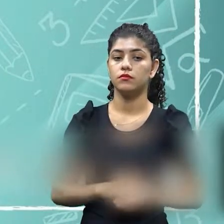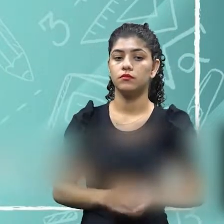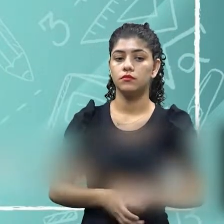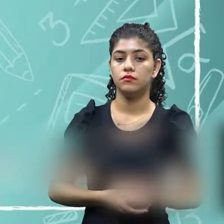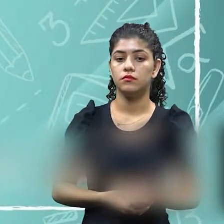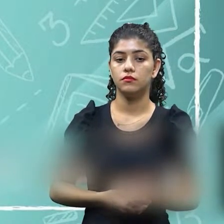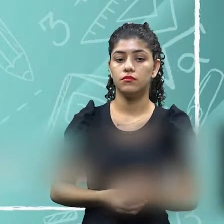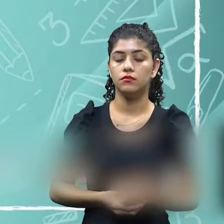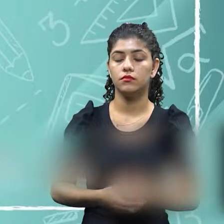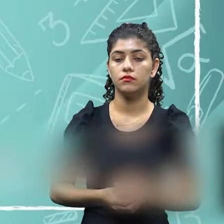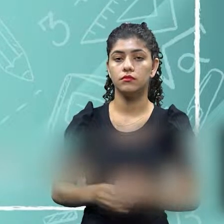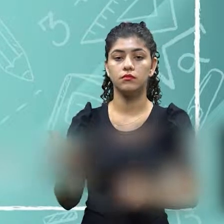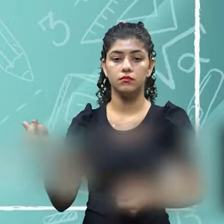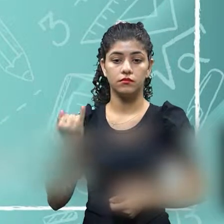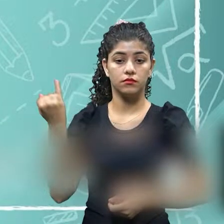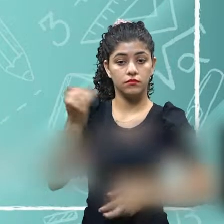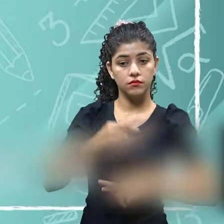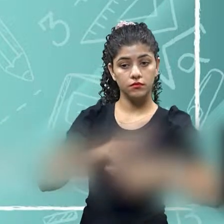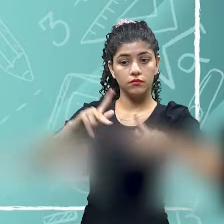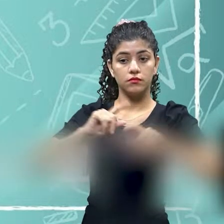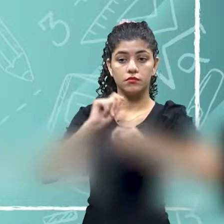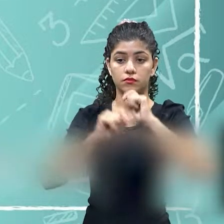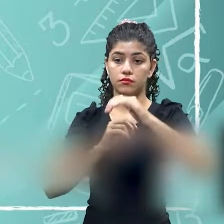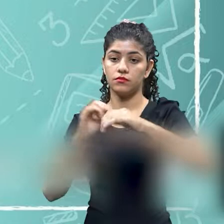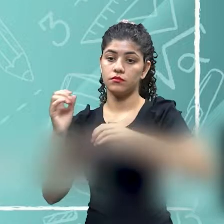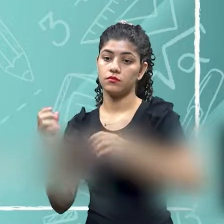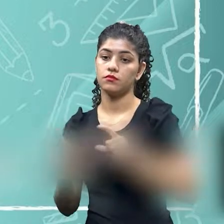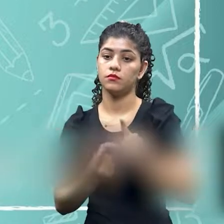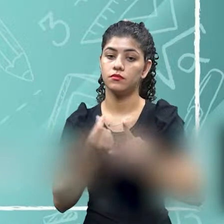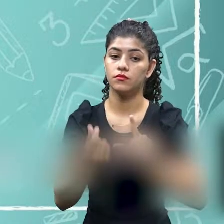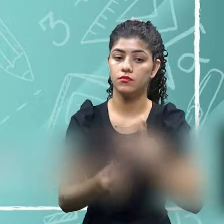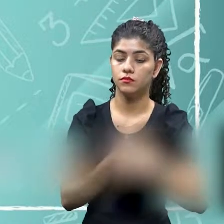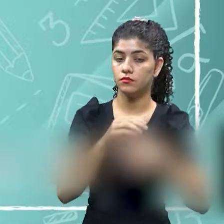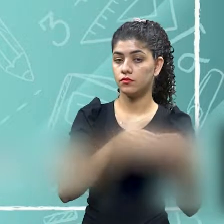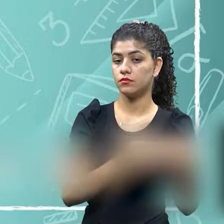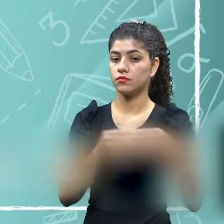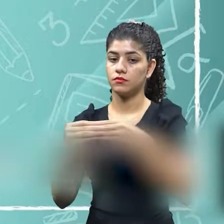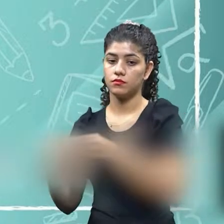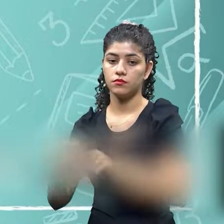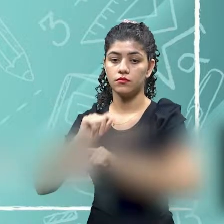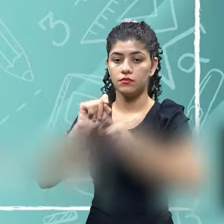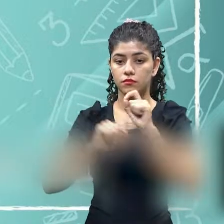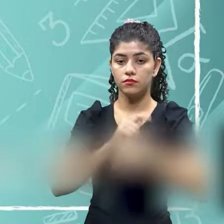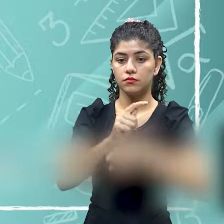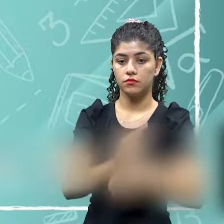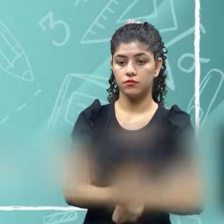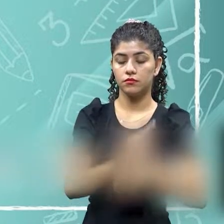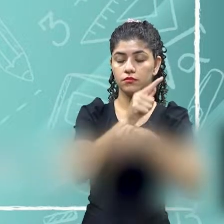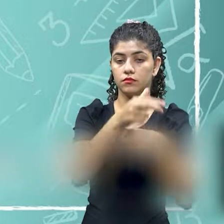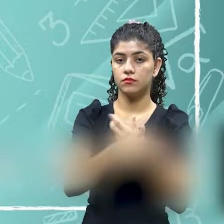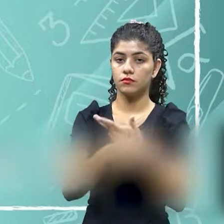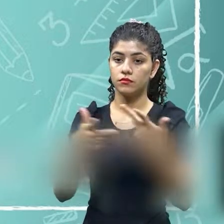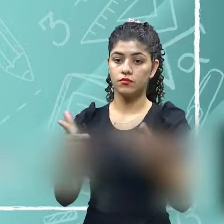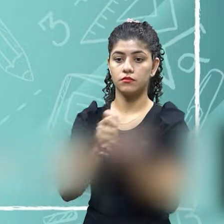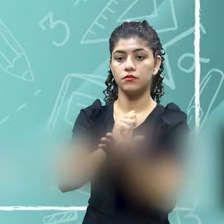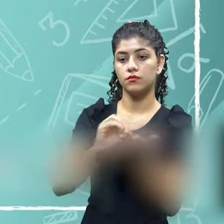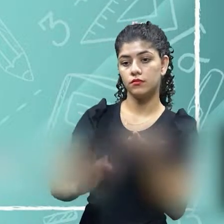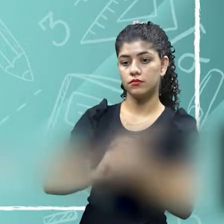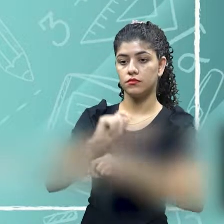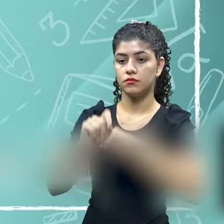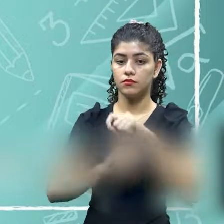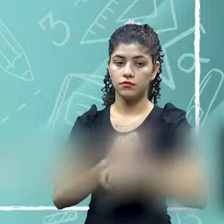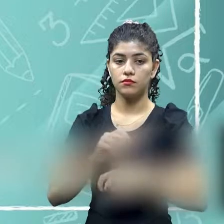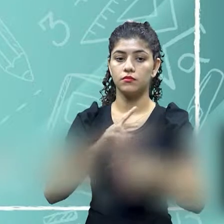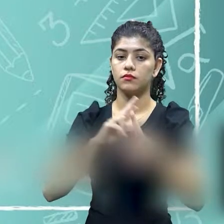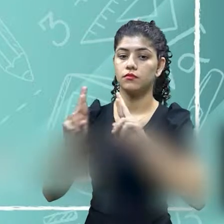importados e exportados. É importante diferenciar a logística de transporte. A logística ela é composta pela gestão de um conjunto